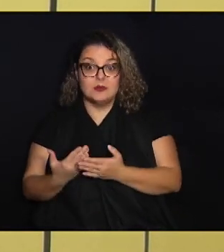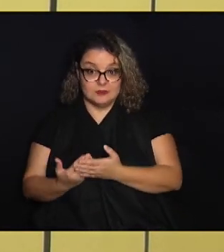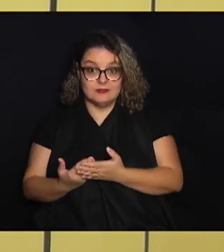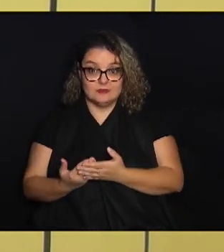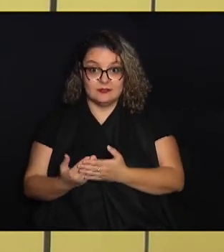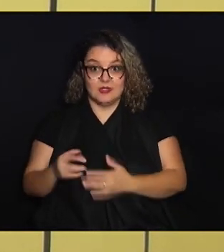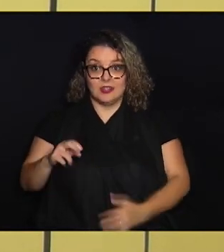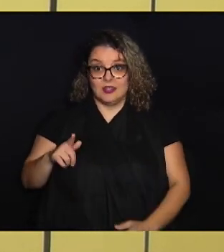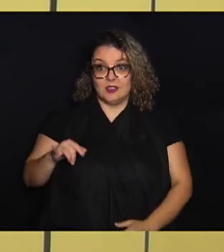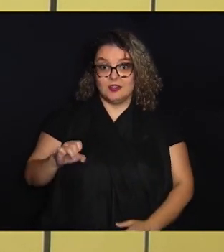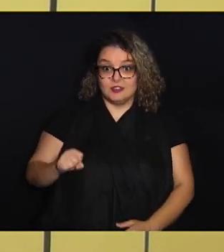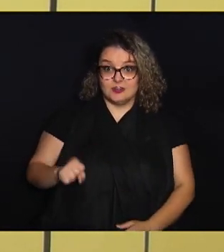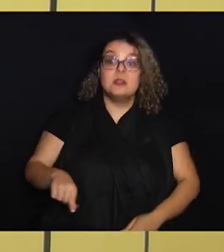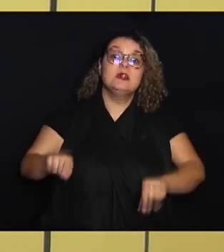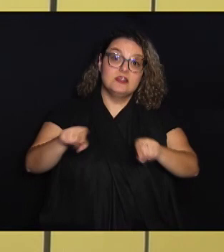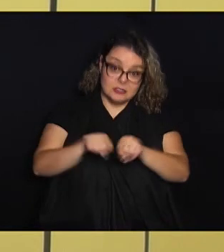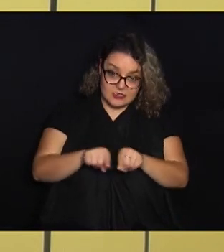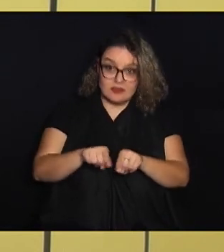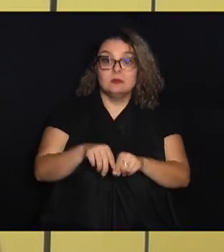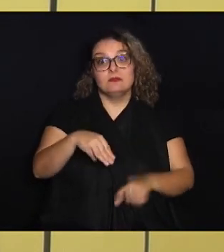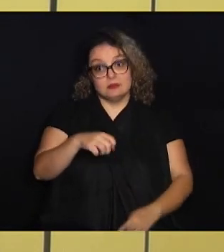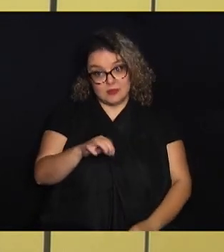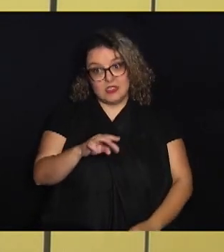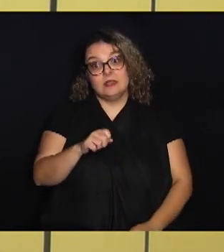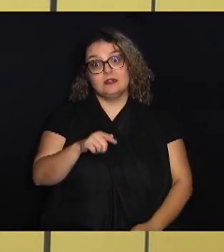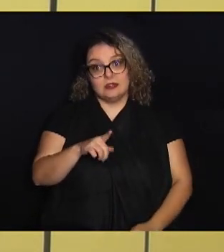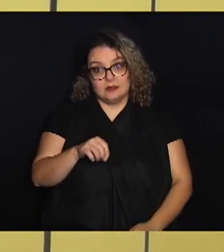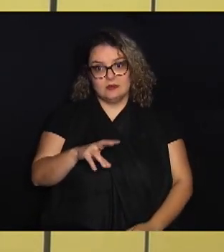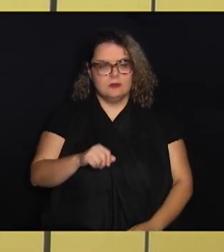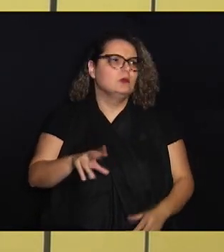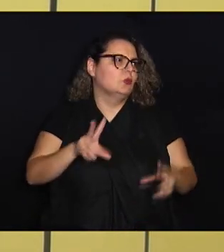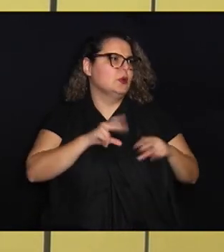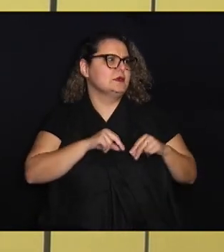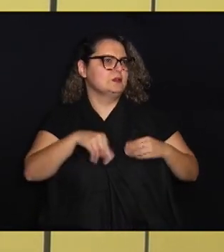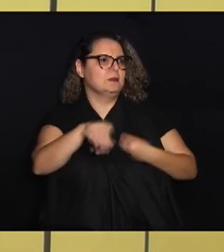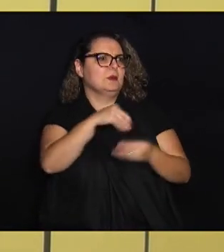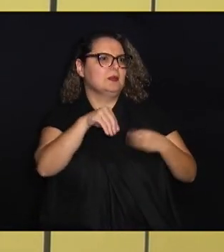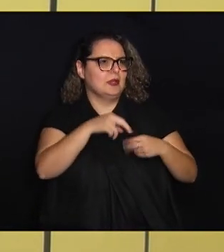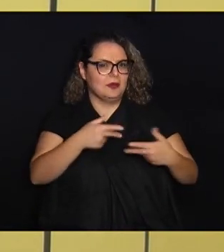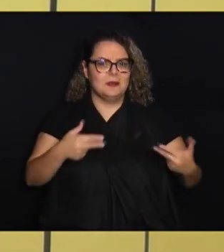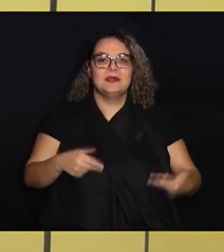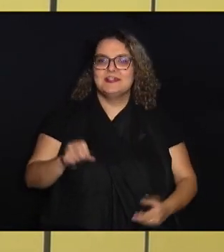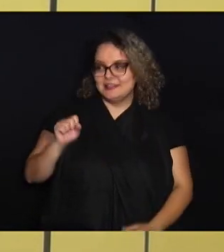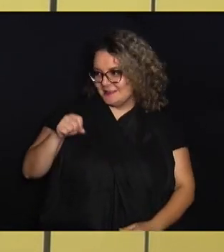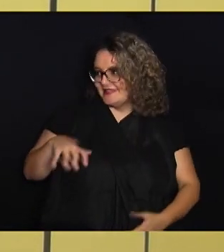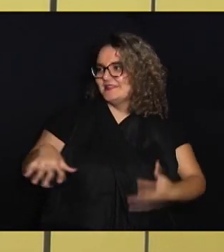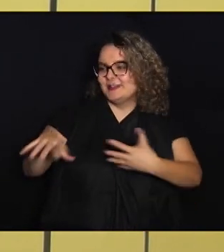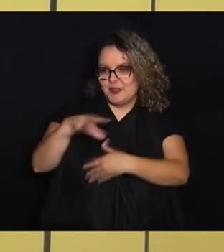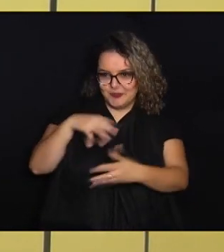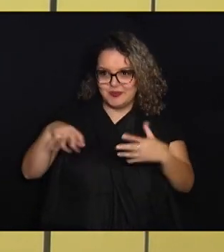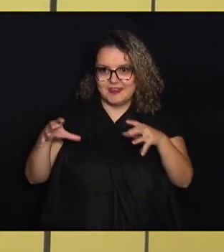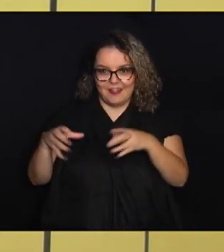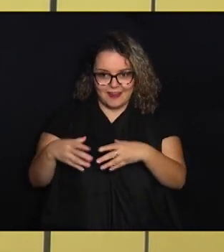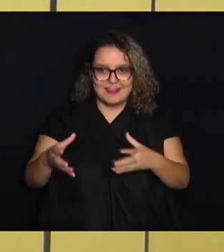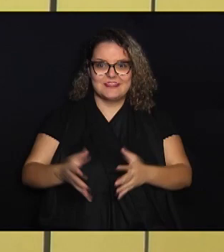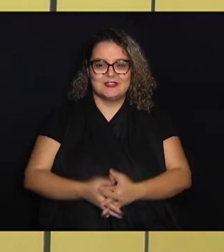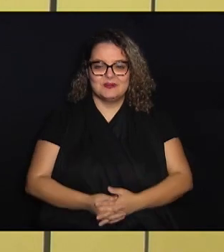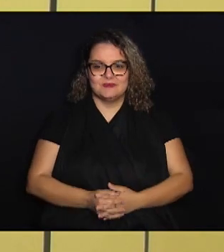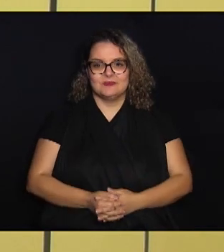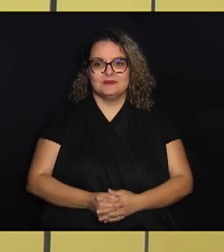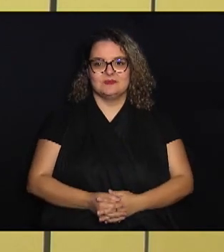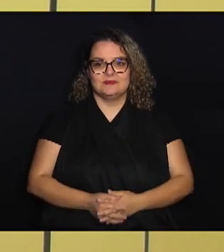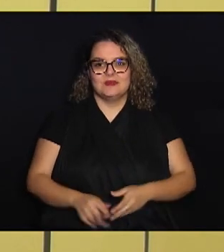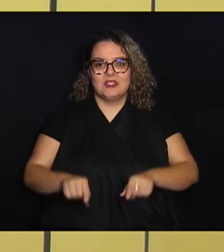régia, mas também onde ficava o matadouro da cidade ali. Puxa vida, quanta coisa, hein, Sidney? Ficava tudo ali. E ali também